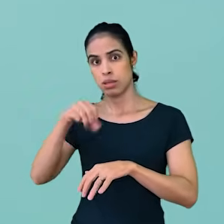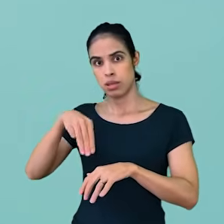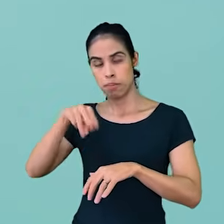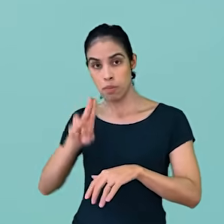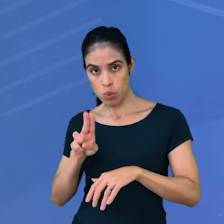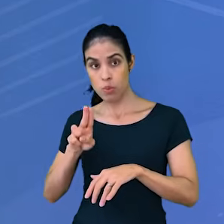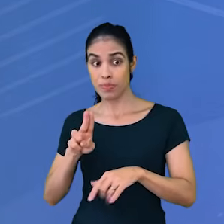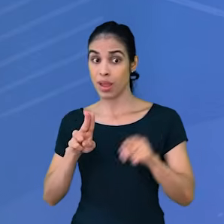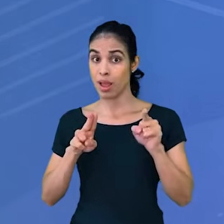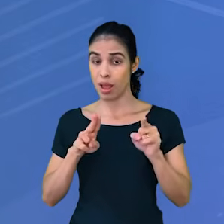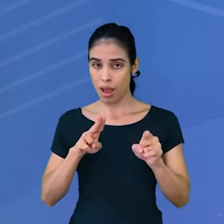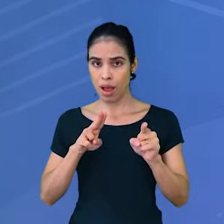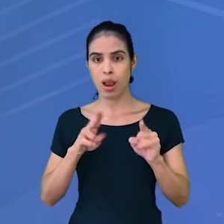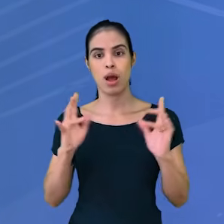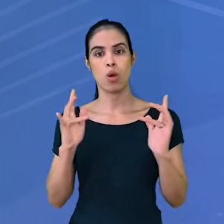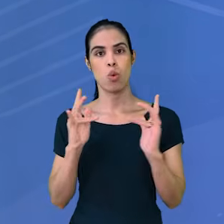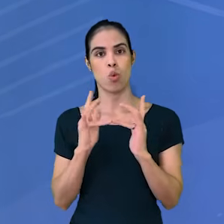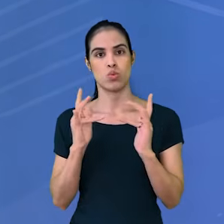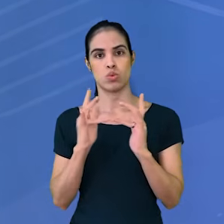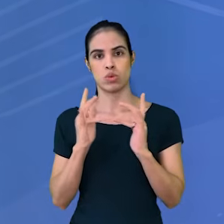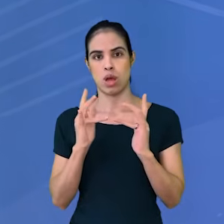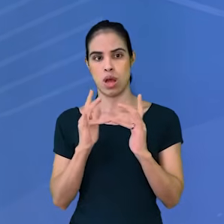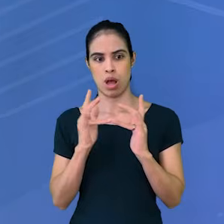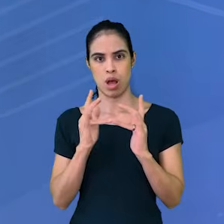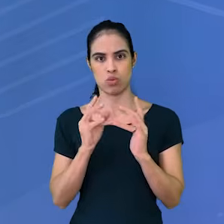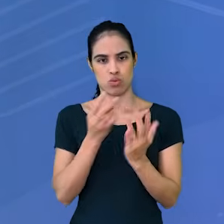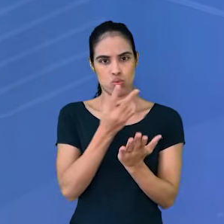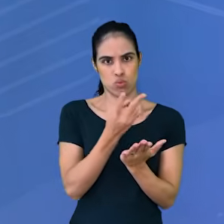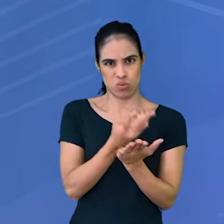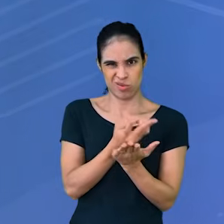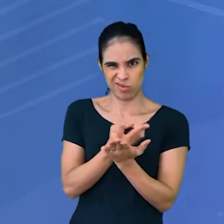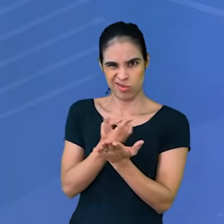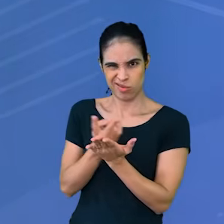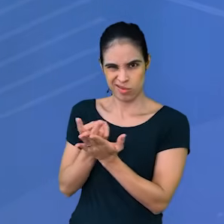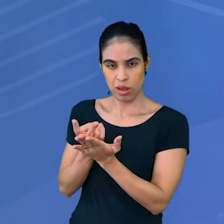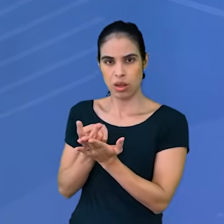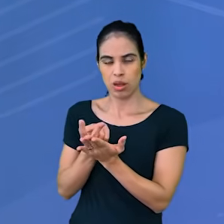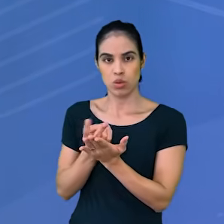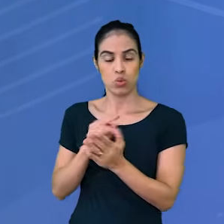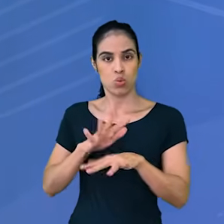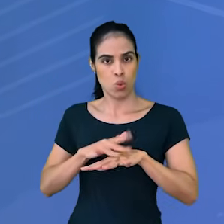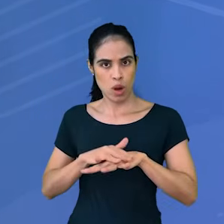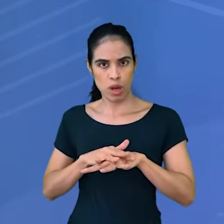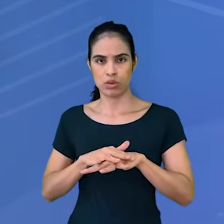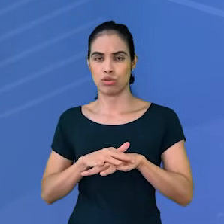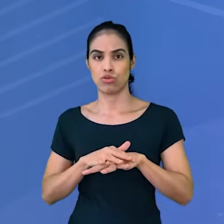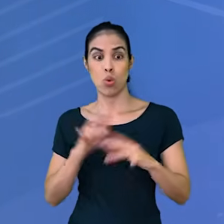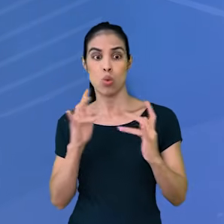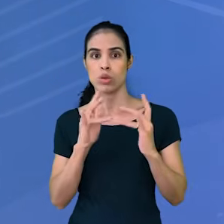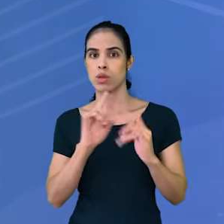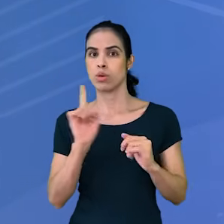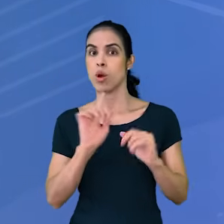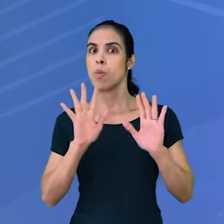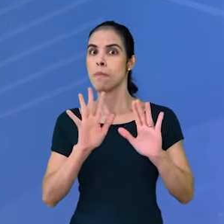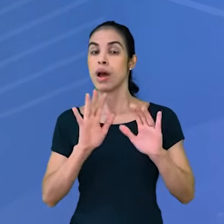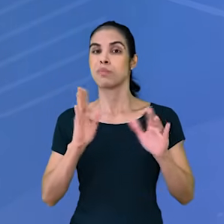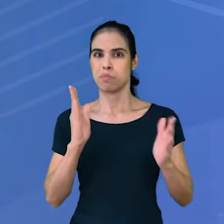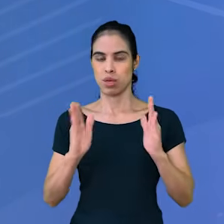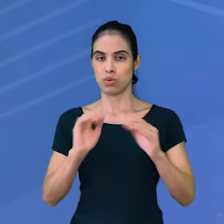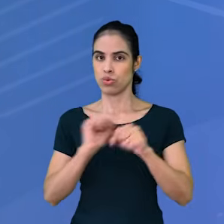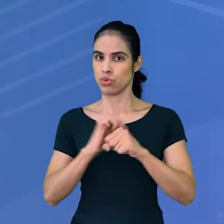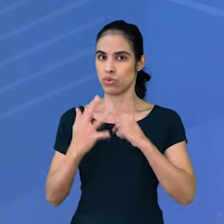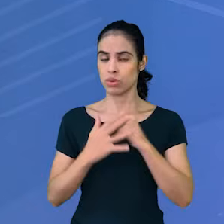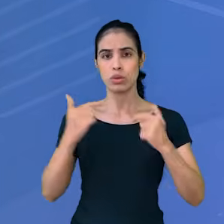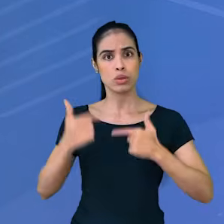em grau máximo. Embora não tivesse contato habitual com pacientes em isolamento, a profissional atuava na linha de frente do enfrentamento